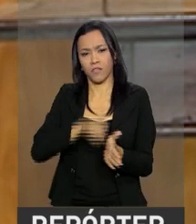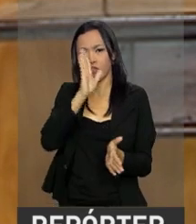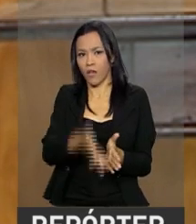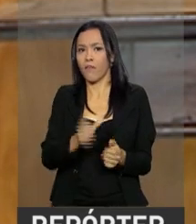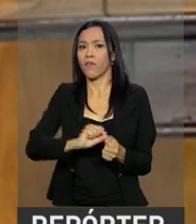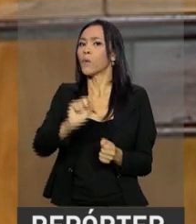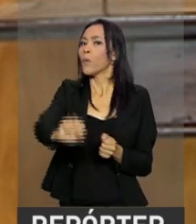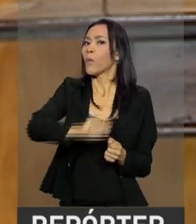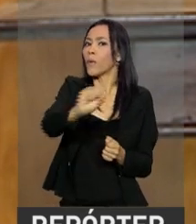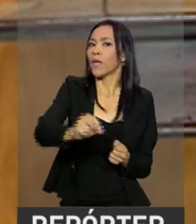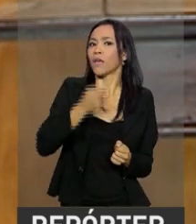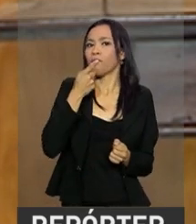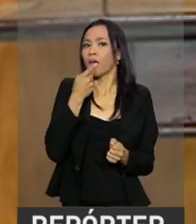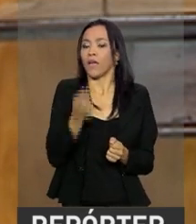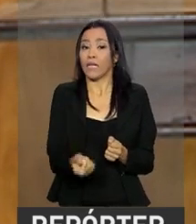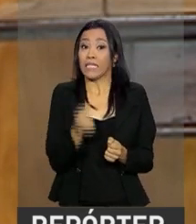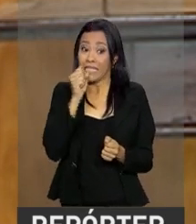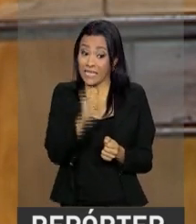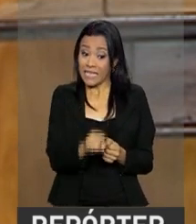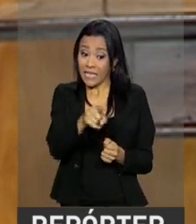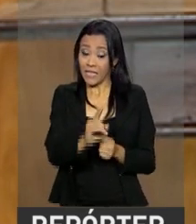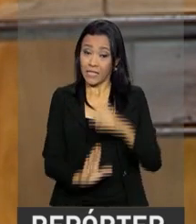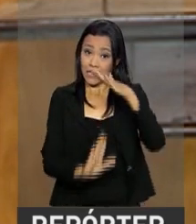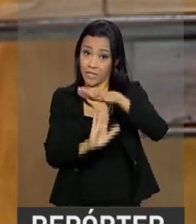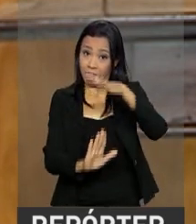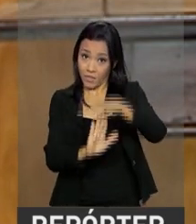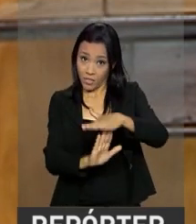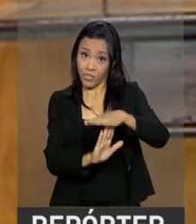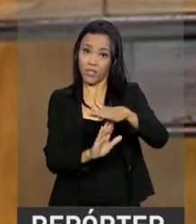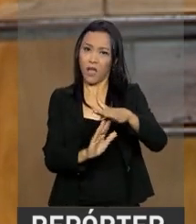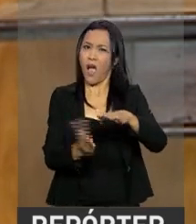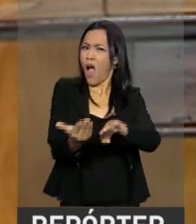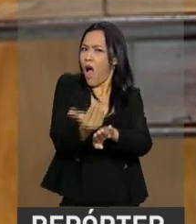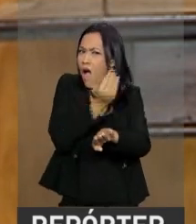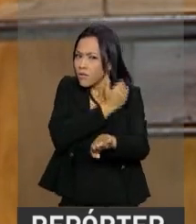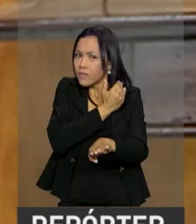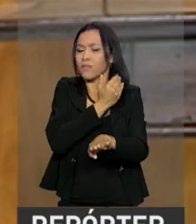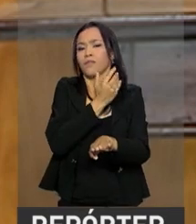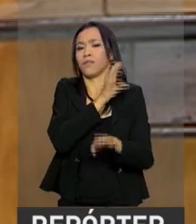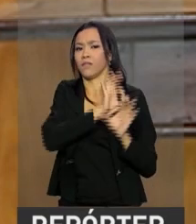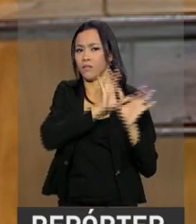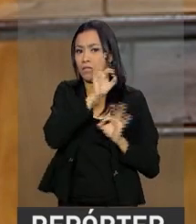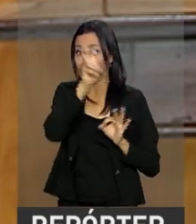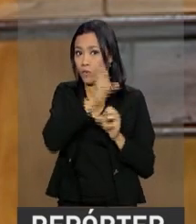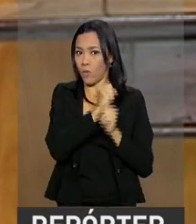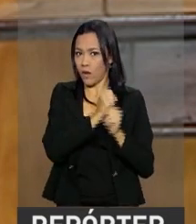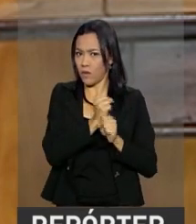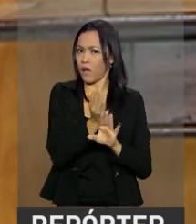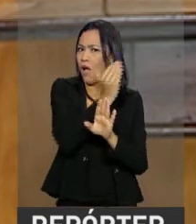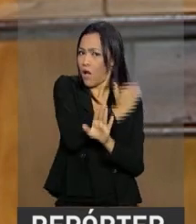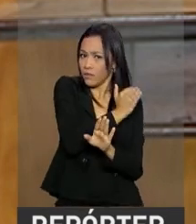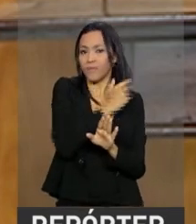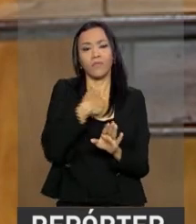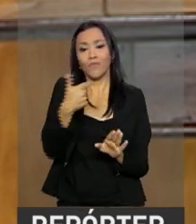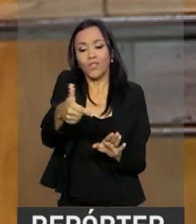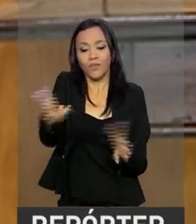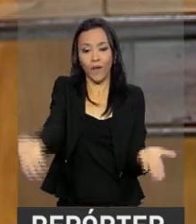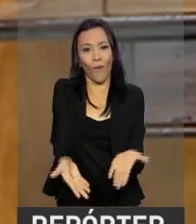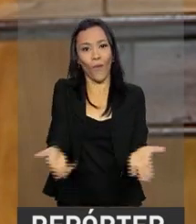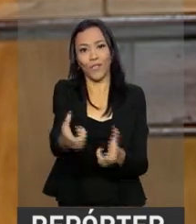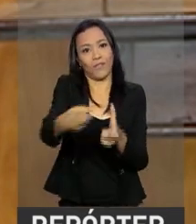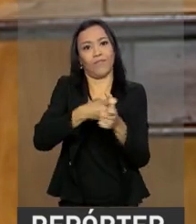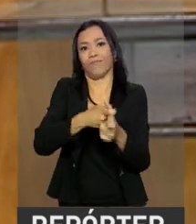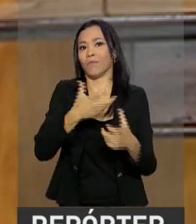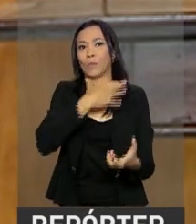diz o seguinte: se esse teto dos gastos tivesse sido formulado há 5 anos atrás, nós não teríamos déficit. A